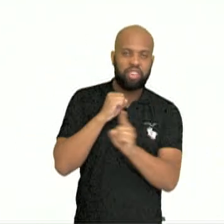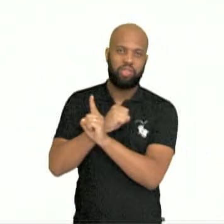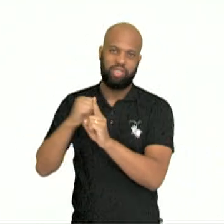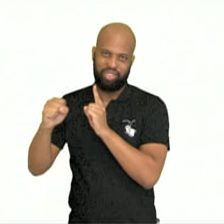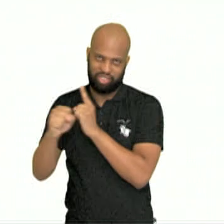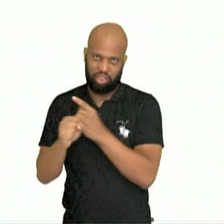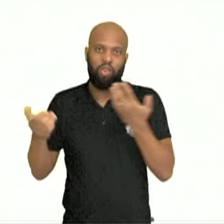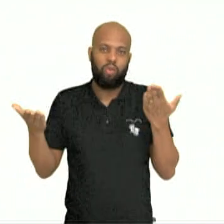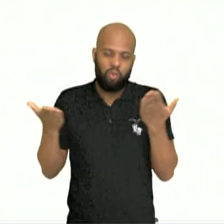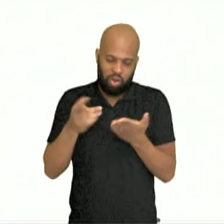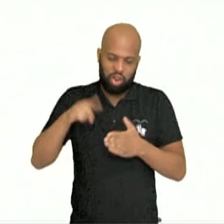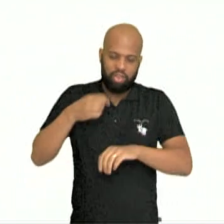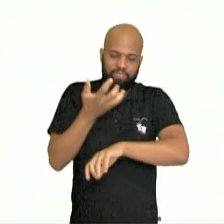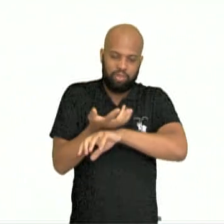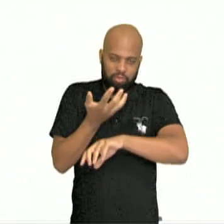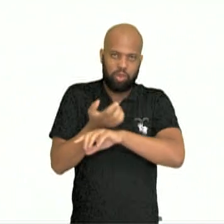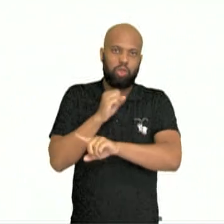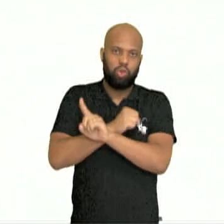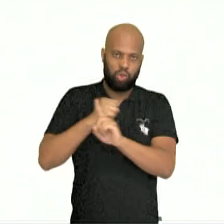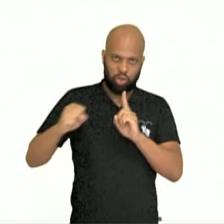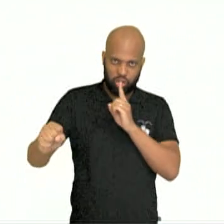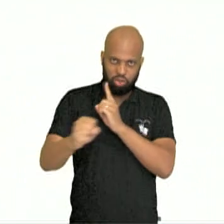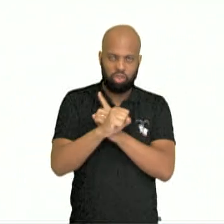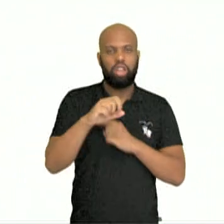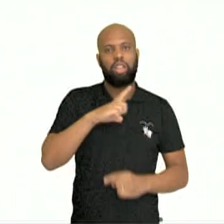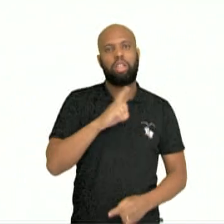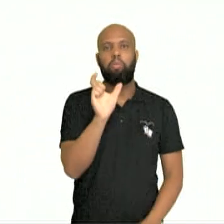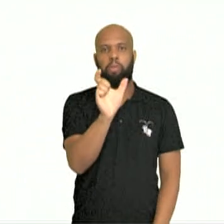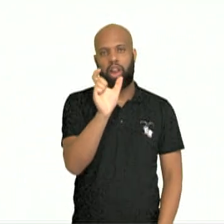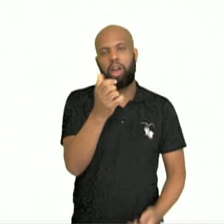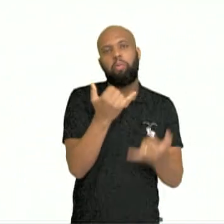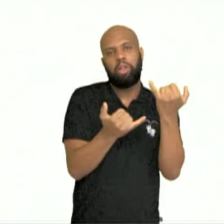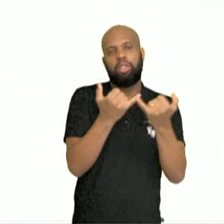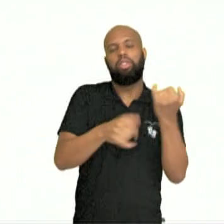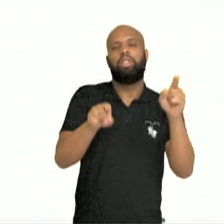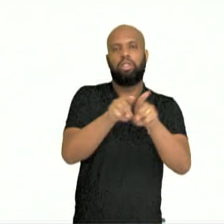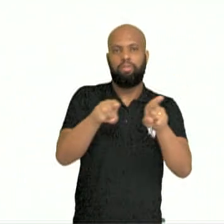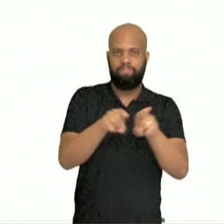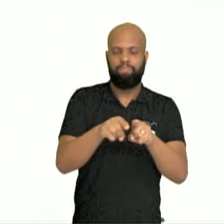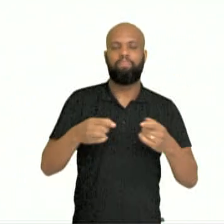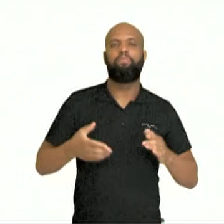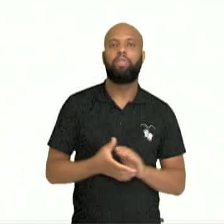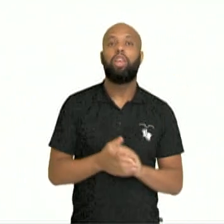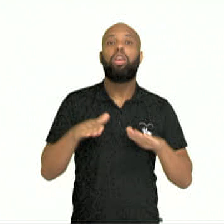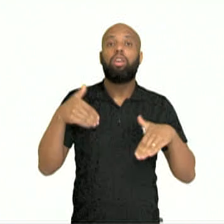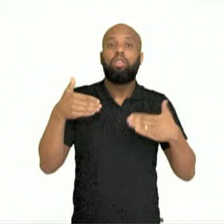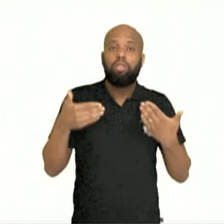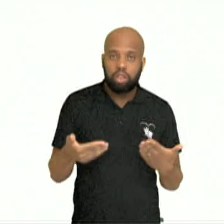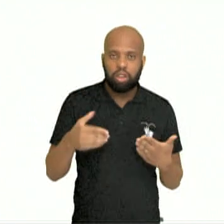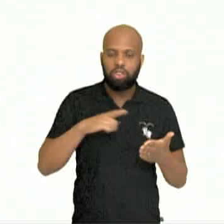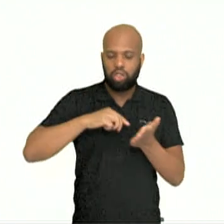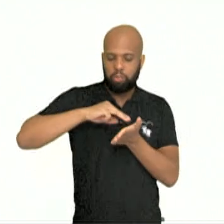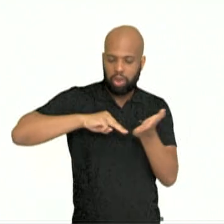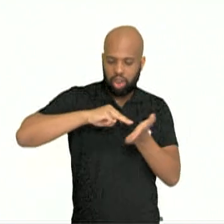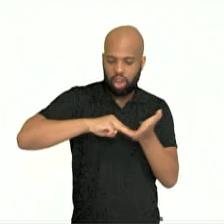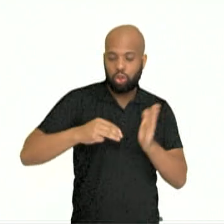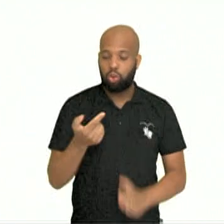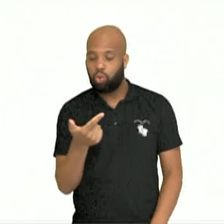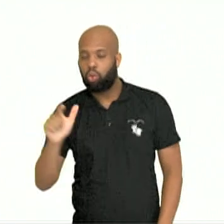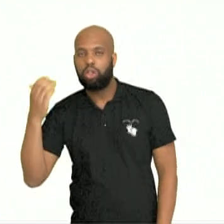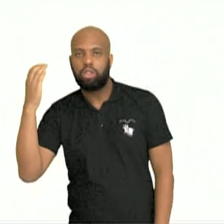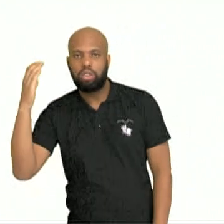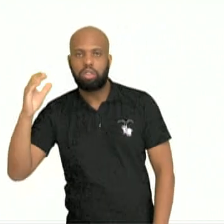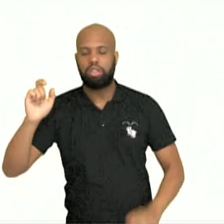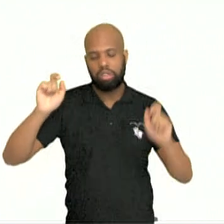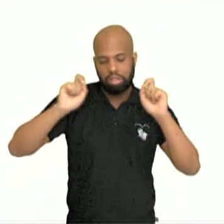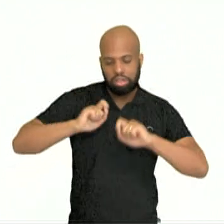falei, na sociologia, também é um termo sinônimo na época para a sociologia. Então, os métodos de outras ciências,